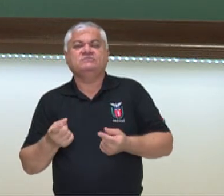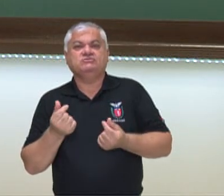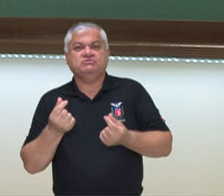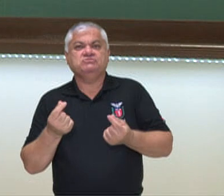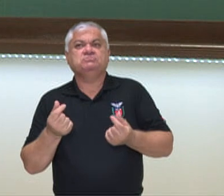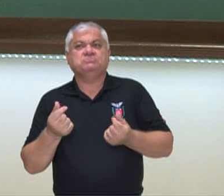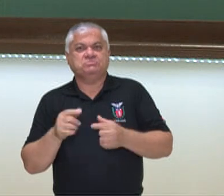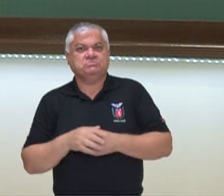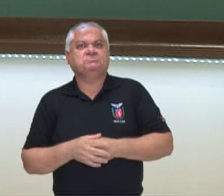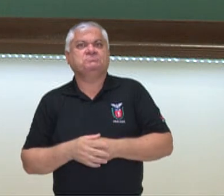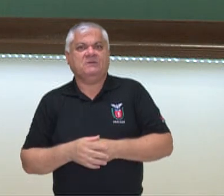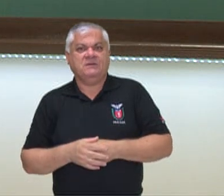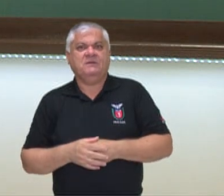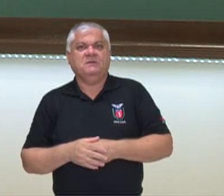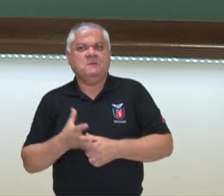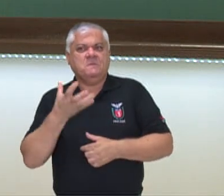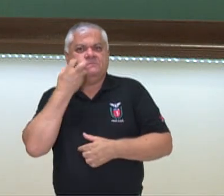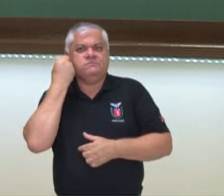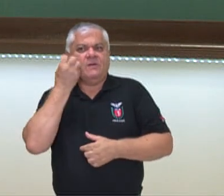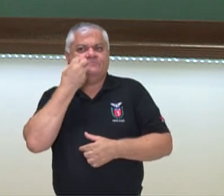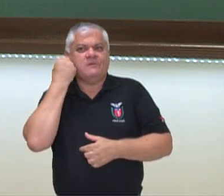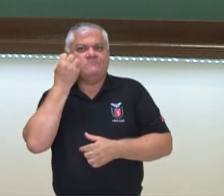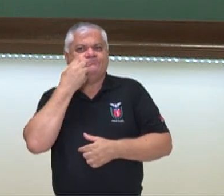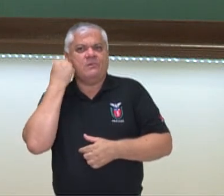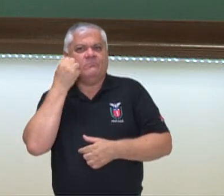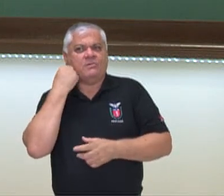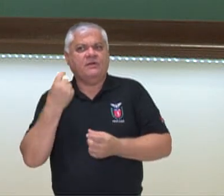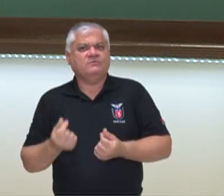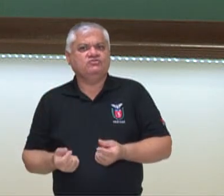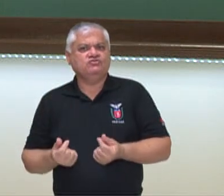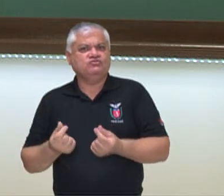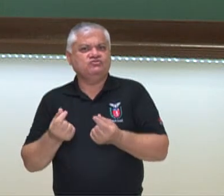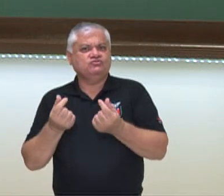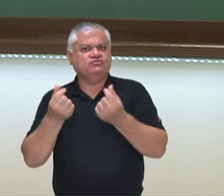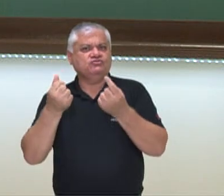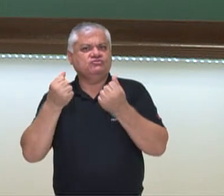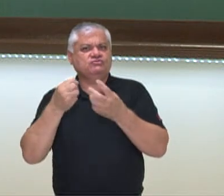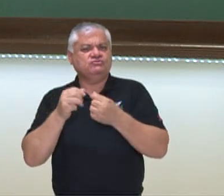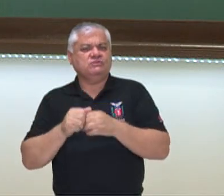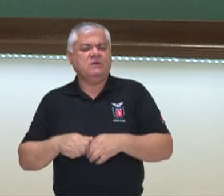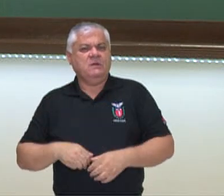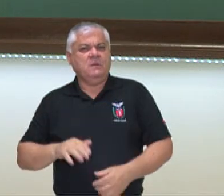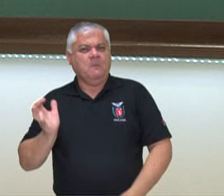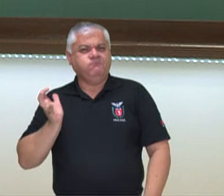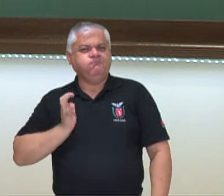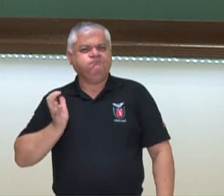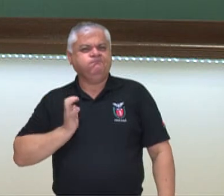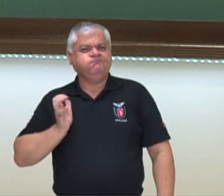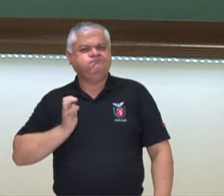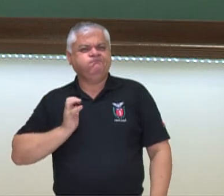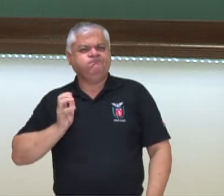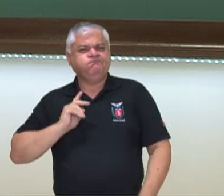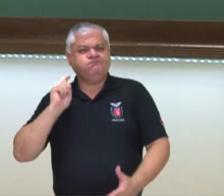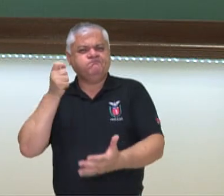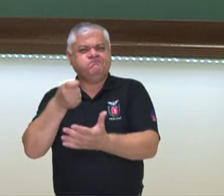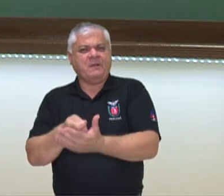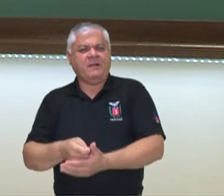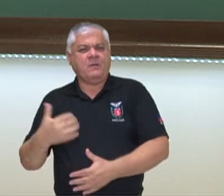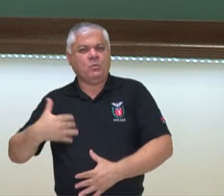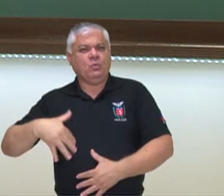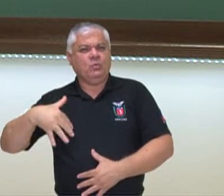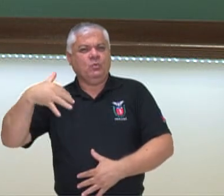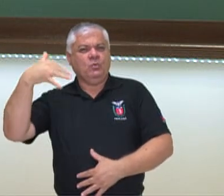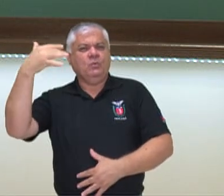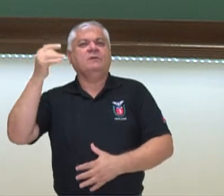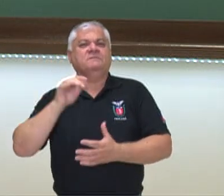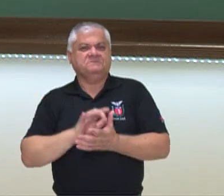dinheiro, né? Ou seja, que mais paga, mais milionário, o evento esportivo mais milionário no país,